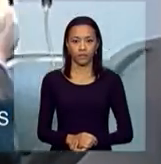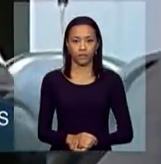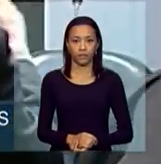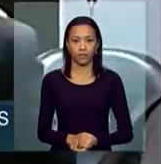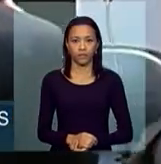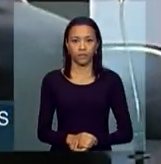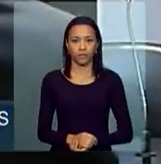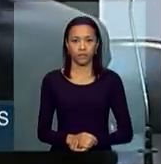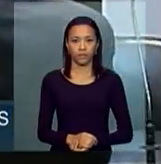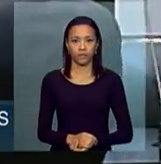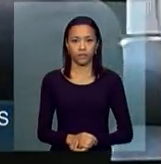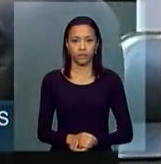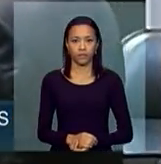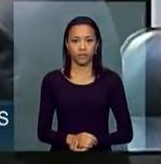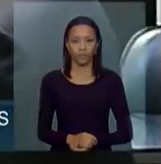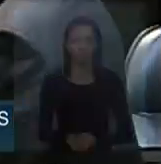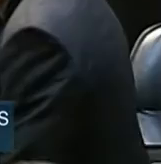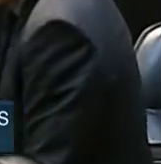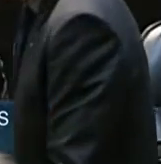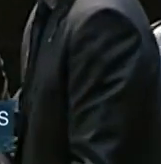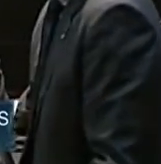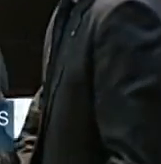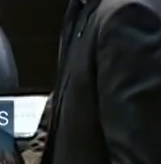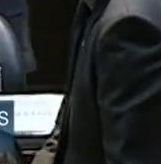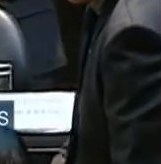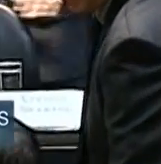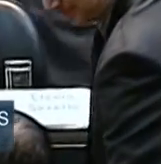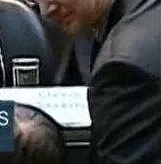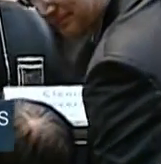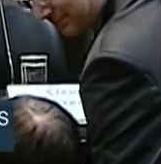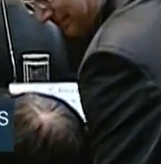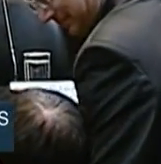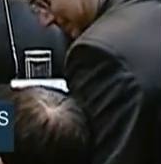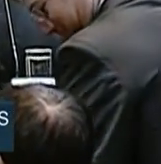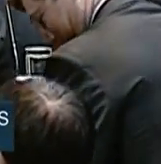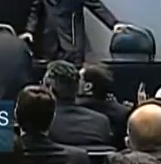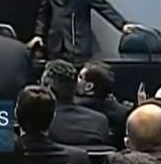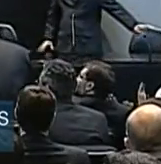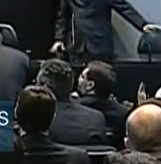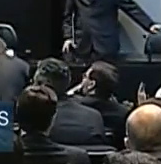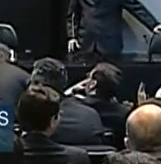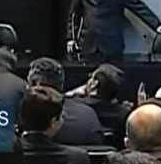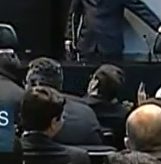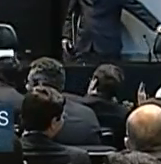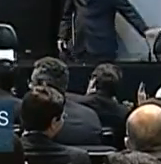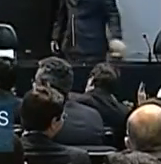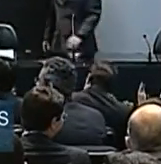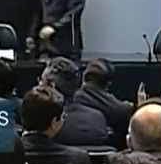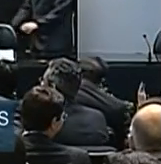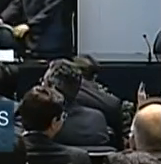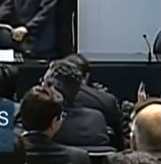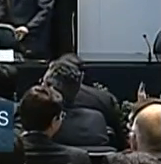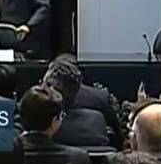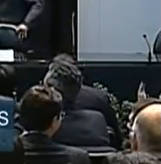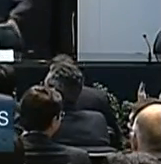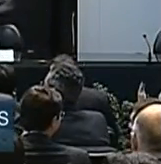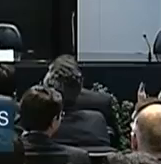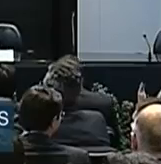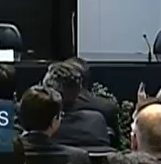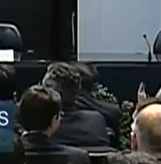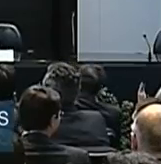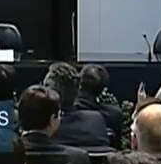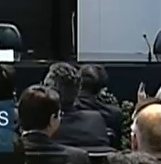Tá no verde da lavoura, no gado e na criação. Nossa terra é muito boa, nossa força é